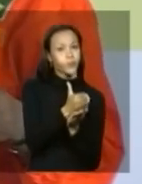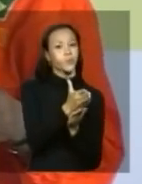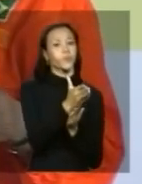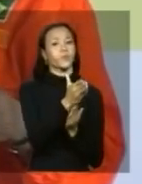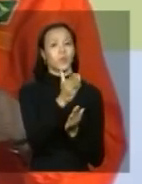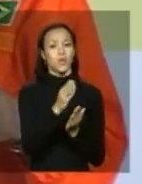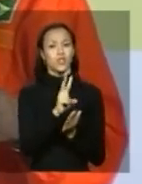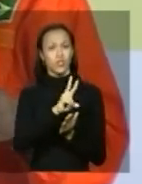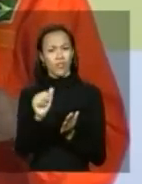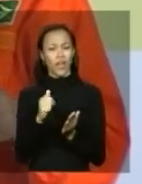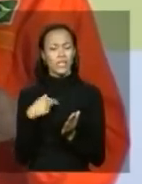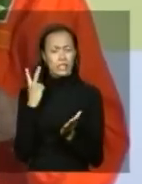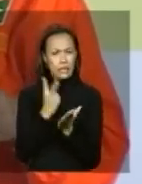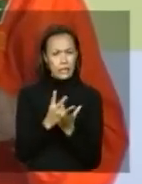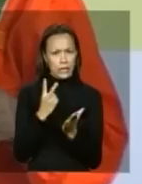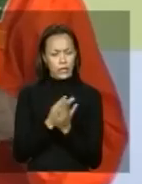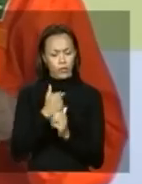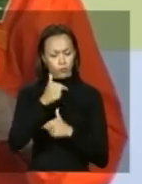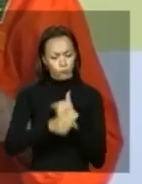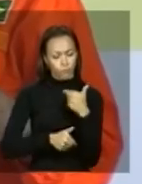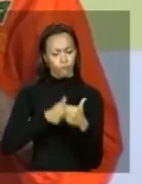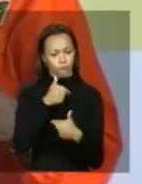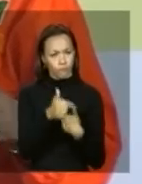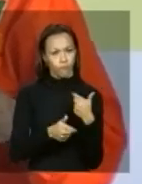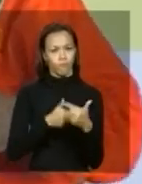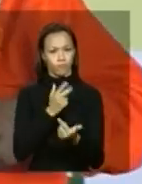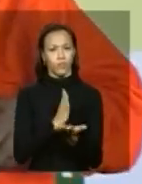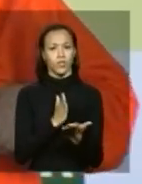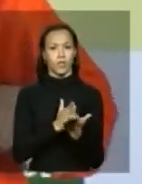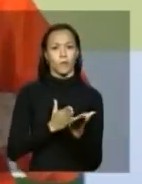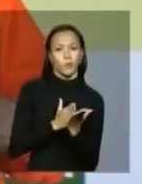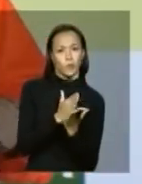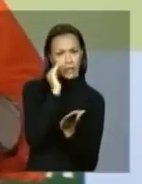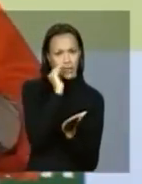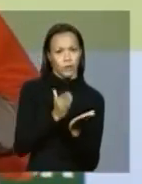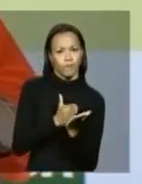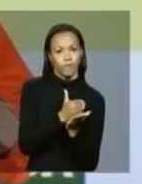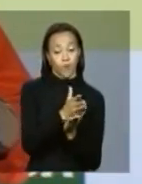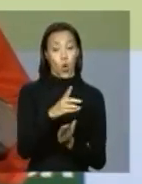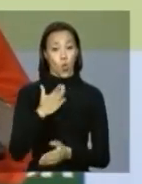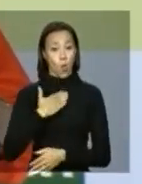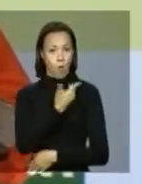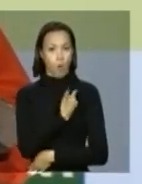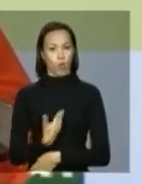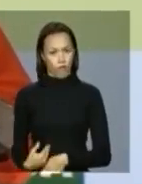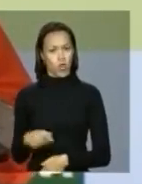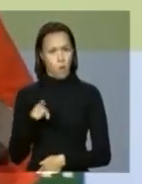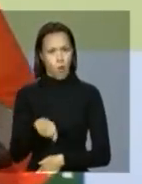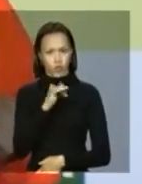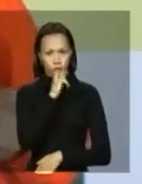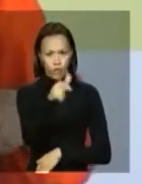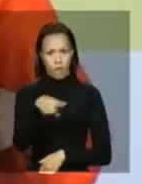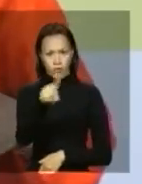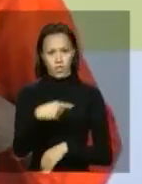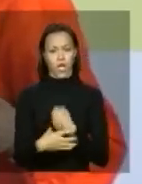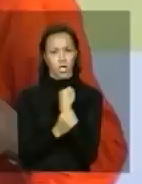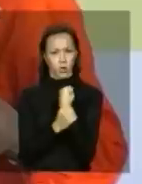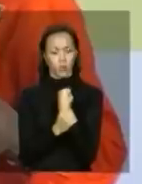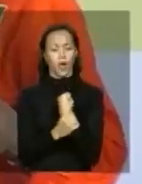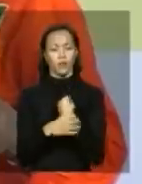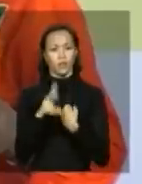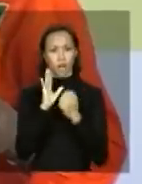Vamos nos dedicar a eles sistematicamente. O meu governo, eu posso assegurar a vocês,